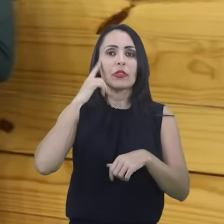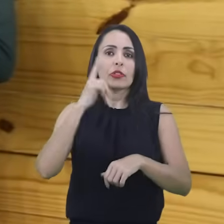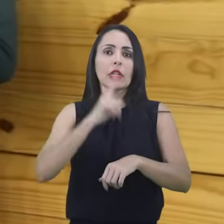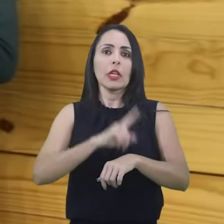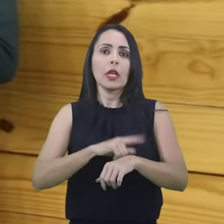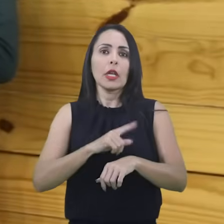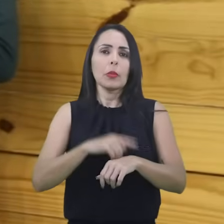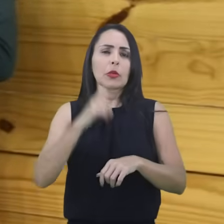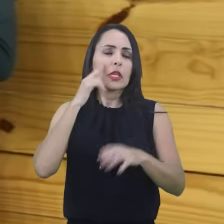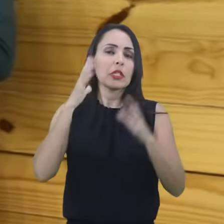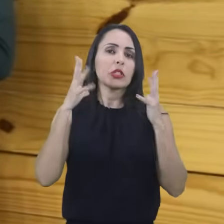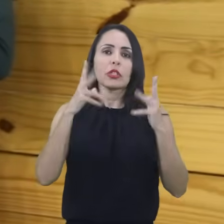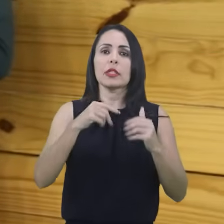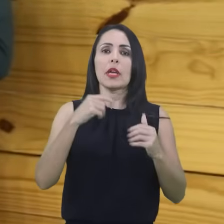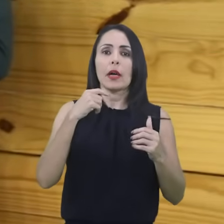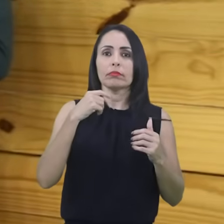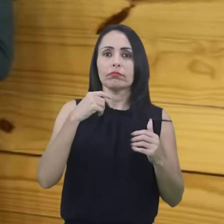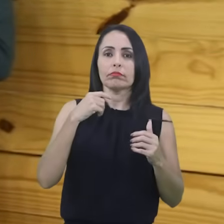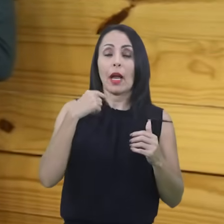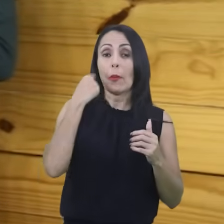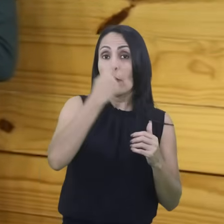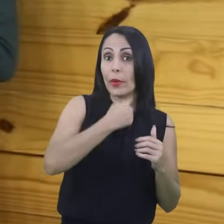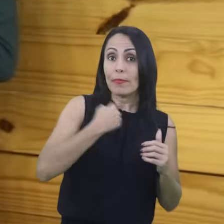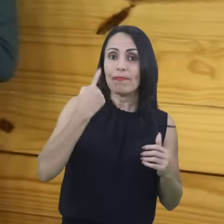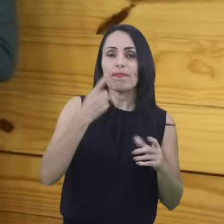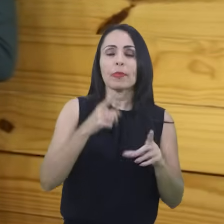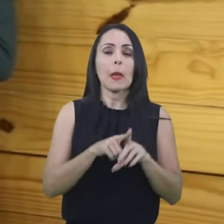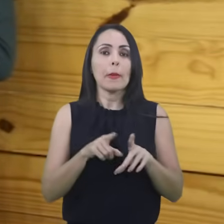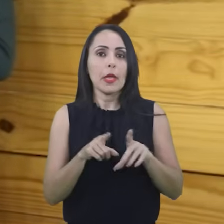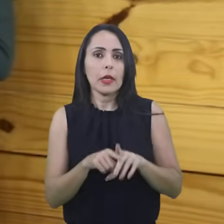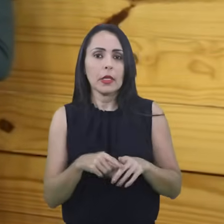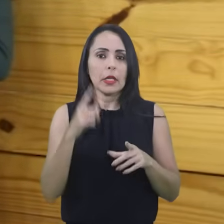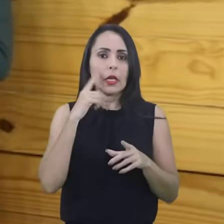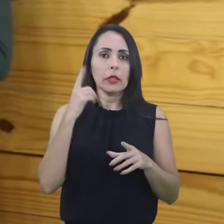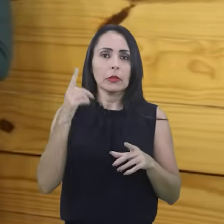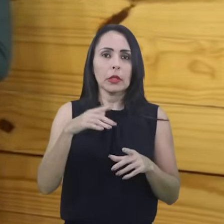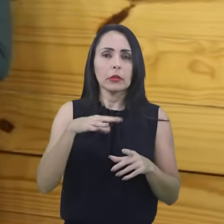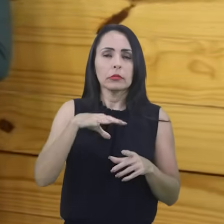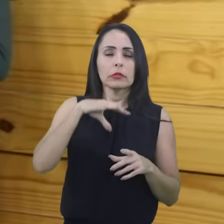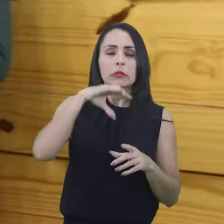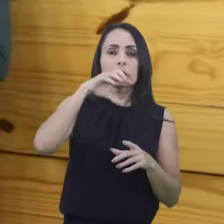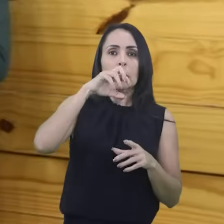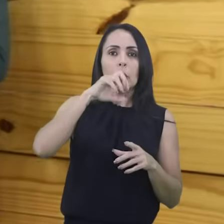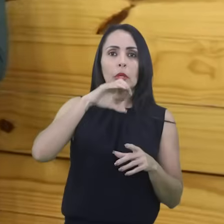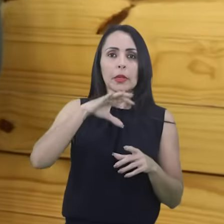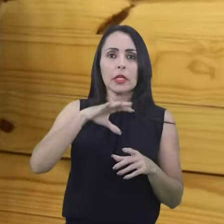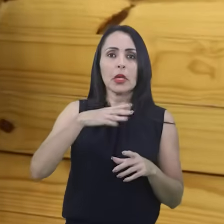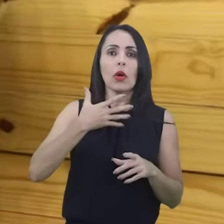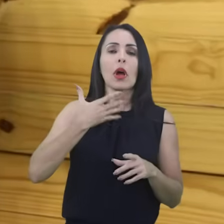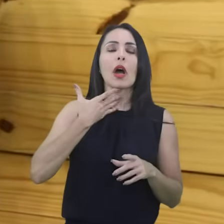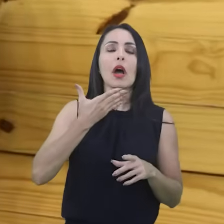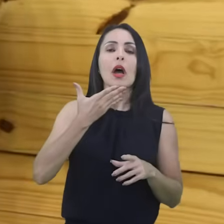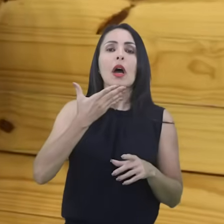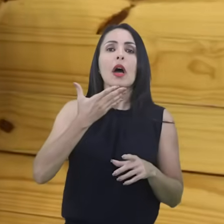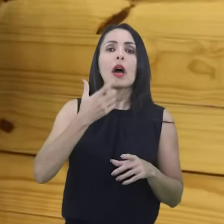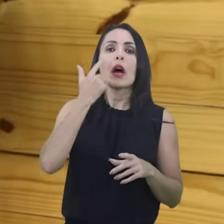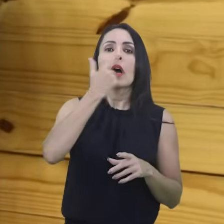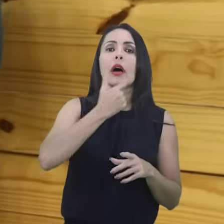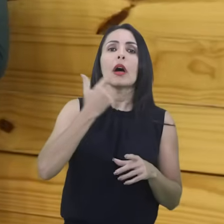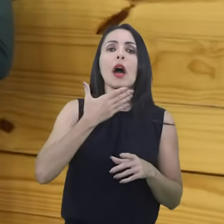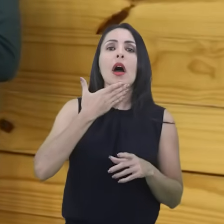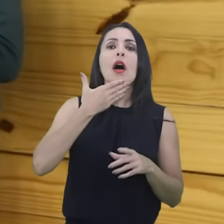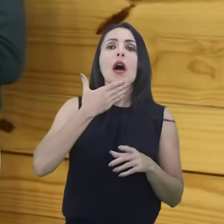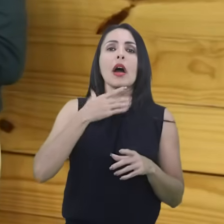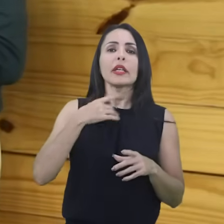tempo sem higienizar a boca. E também tem aquela questão da respiração bucal. Se você é um respirador bucal, né, sua boca ela tende